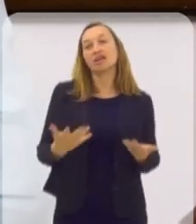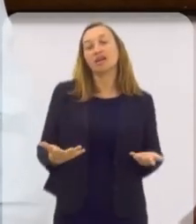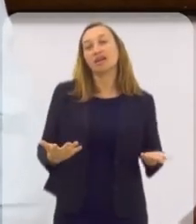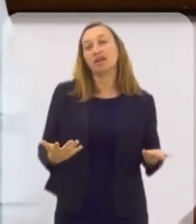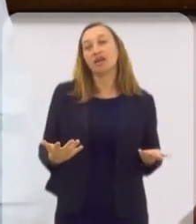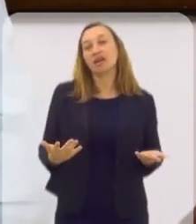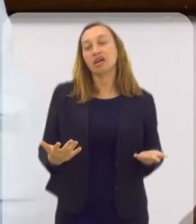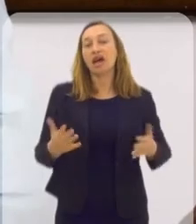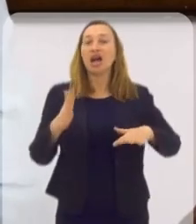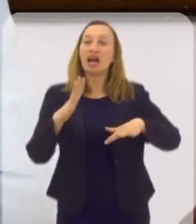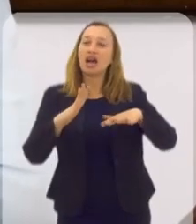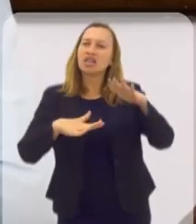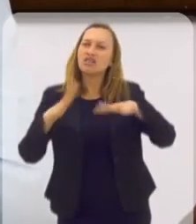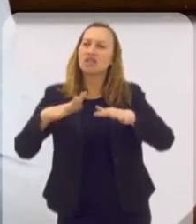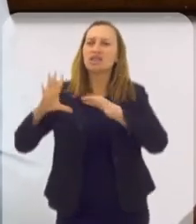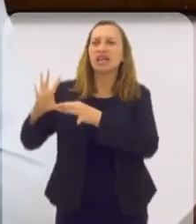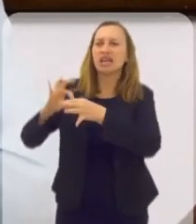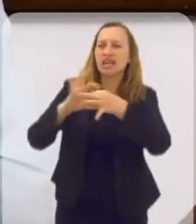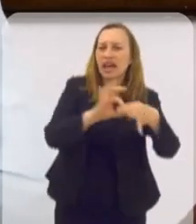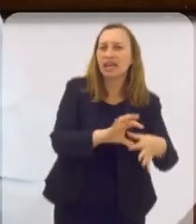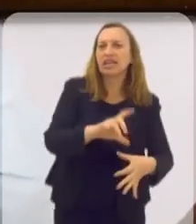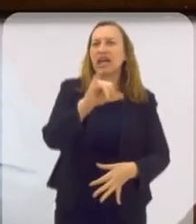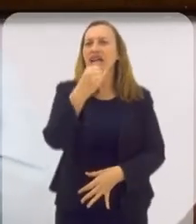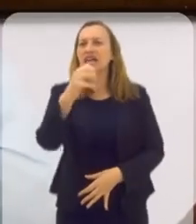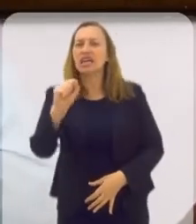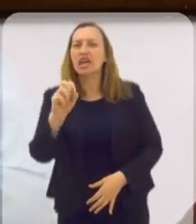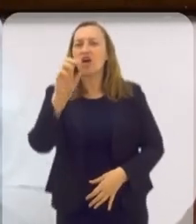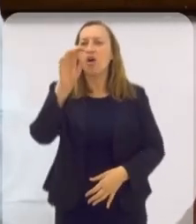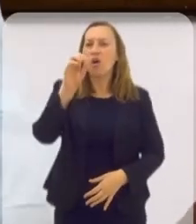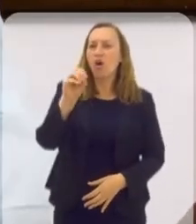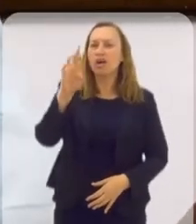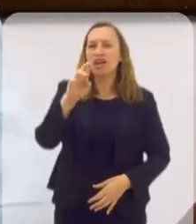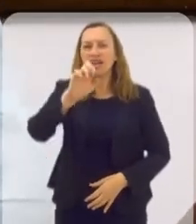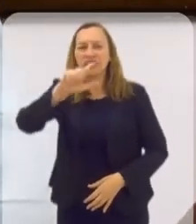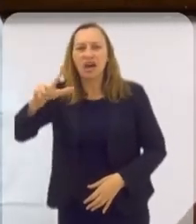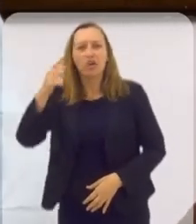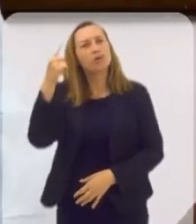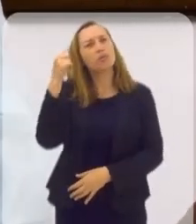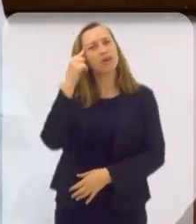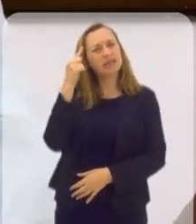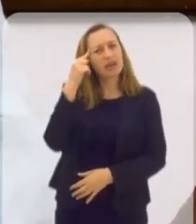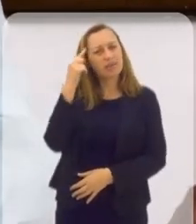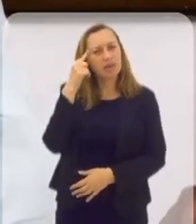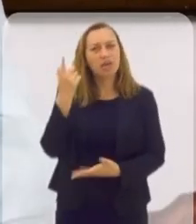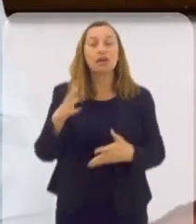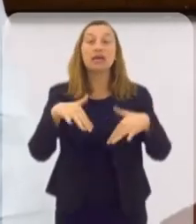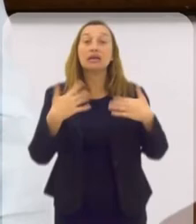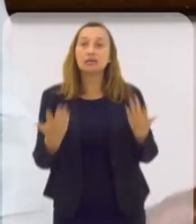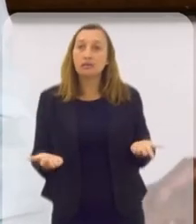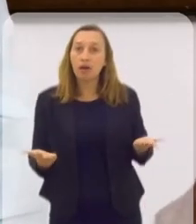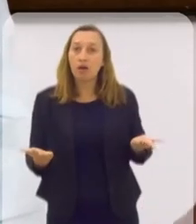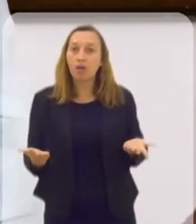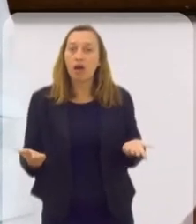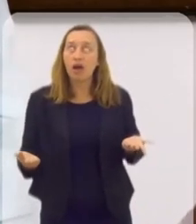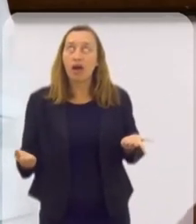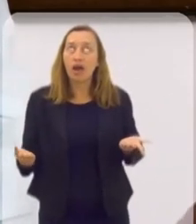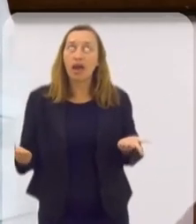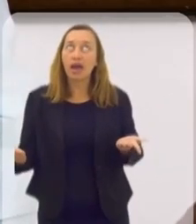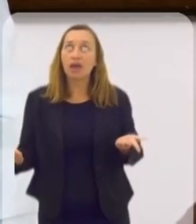procedimentos esotéricos, muitas vezes ligados às linhas orientais de pensamento.